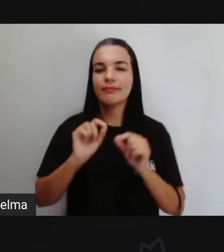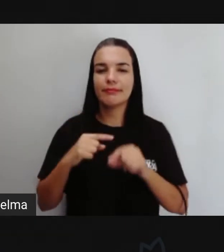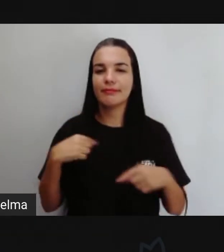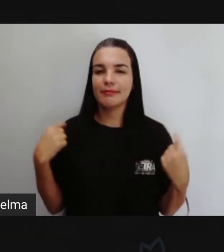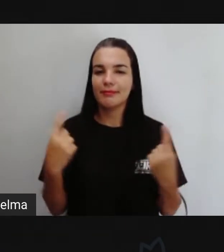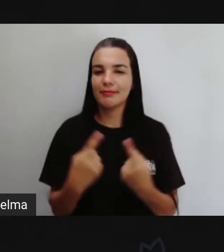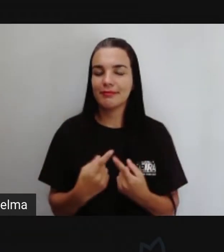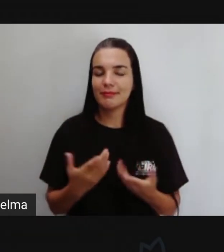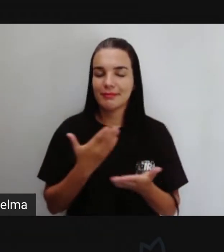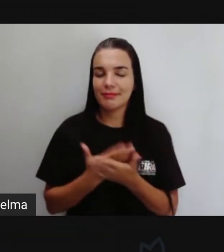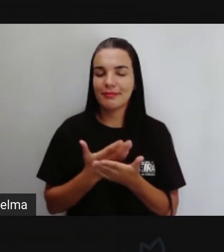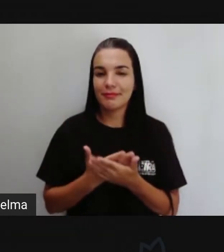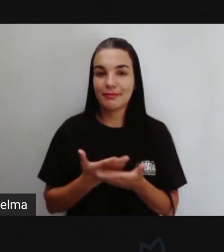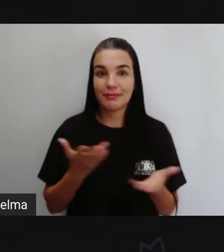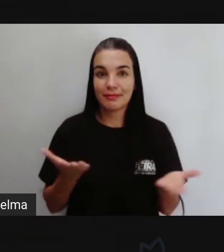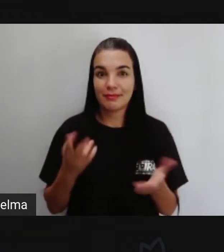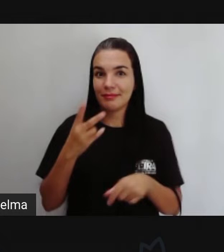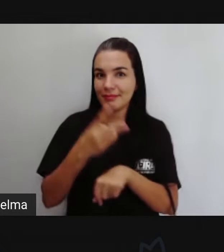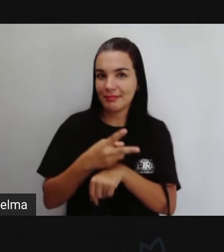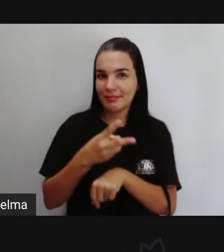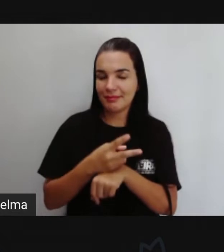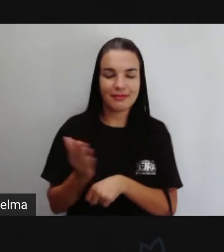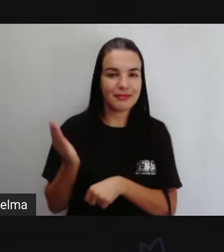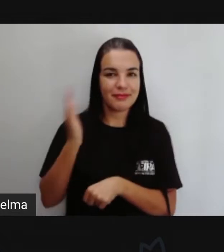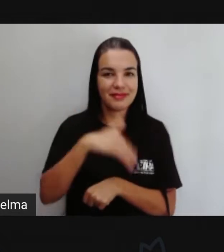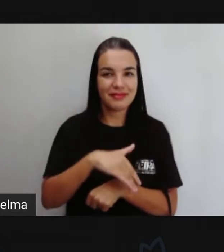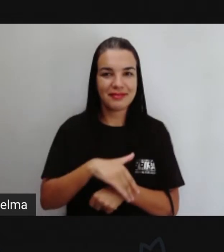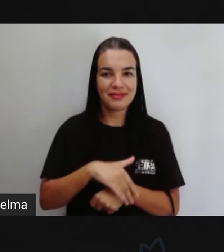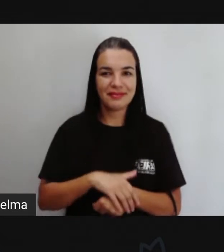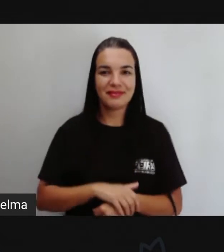vamos estudar na videoaula de hoje. Vamos lá?